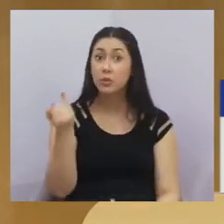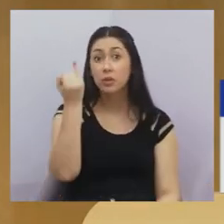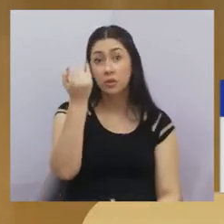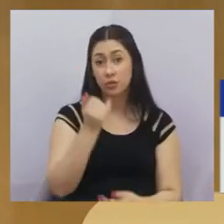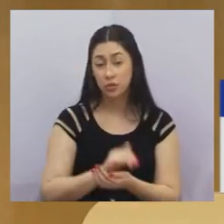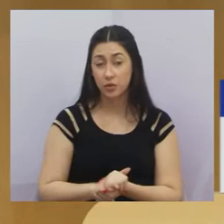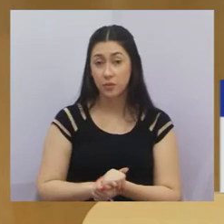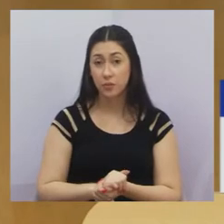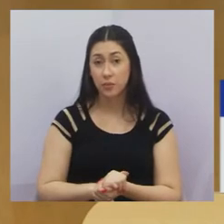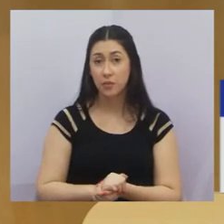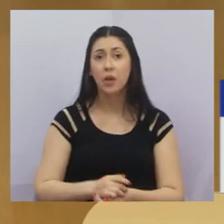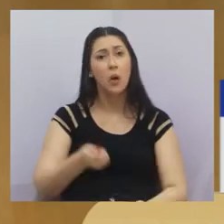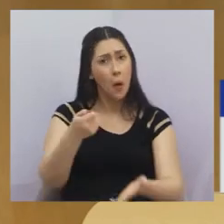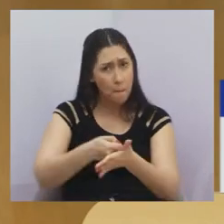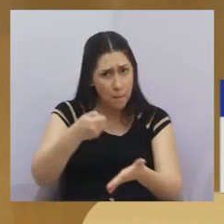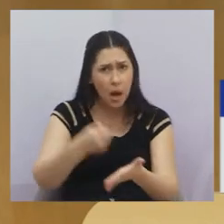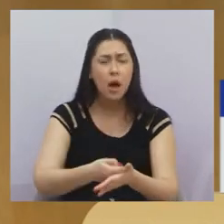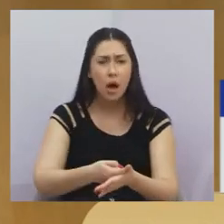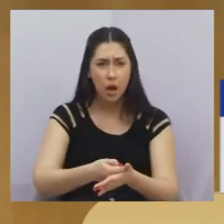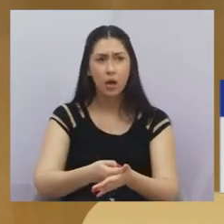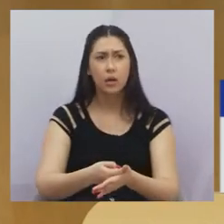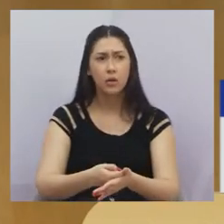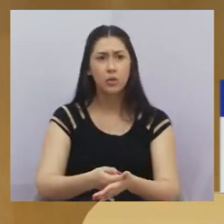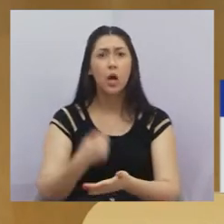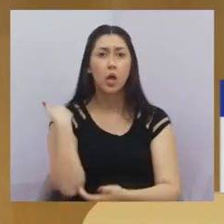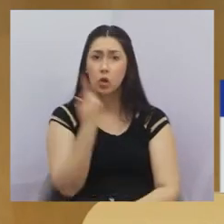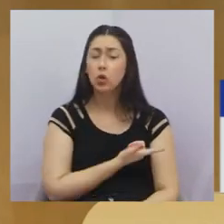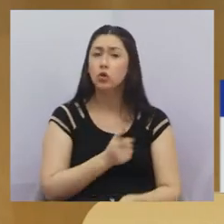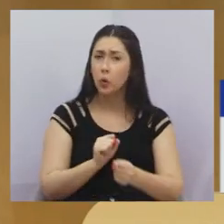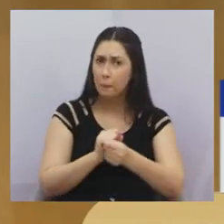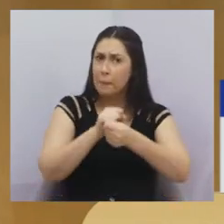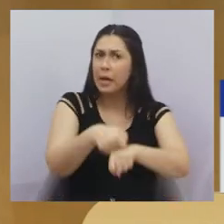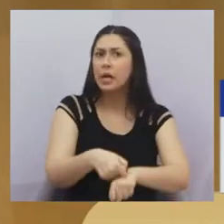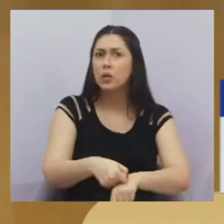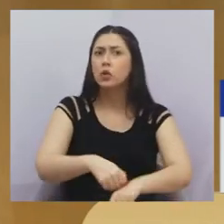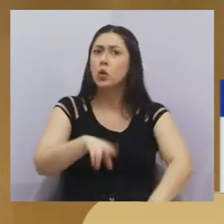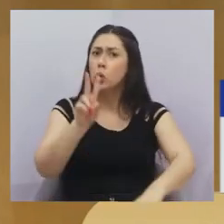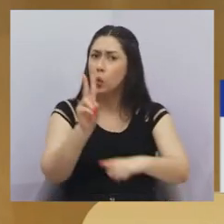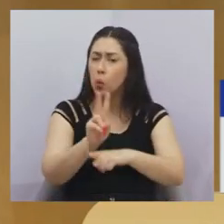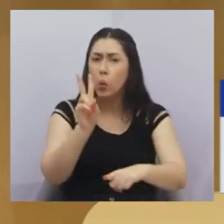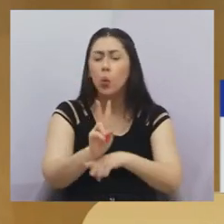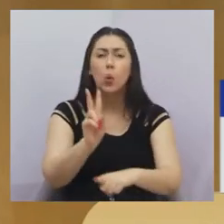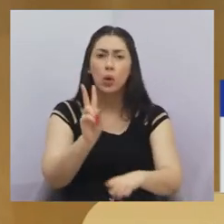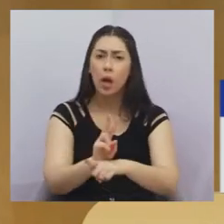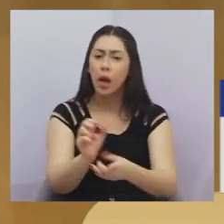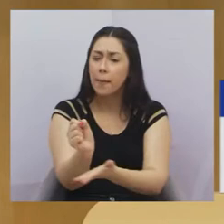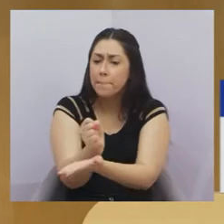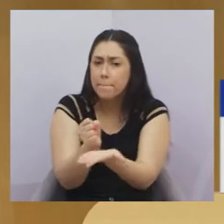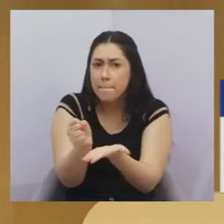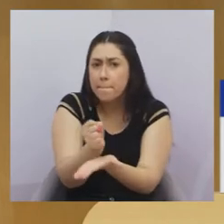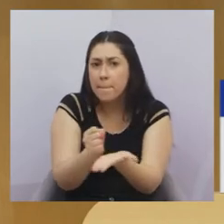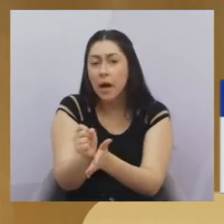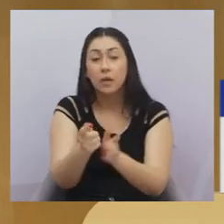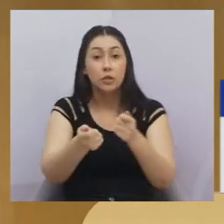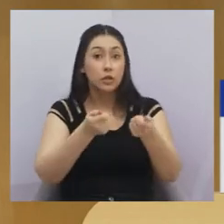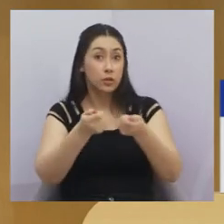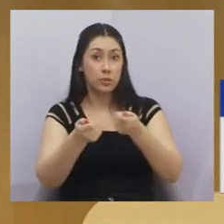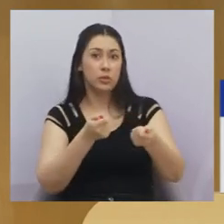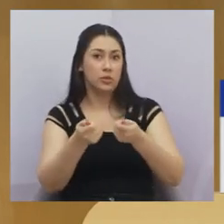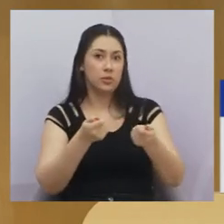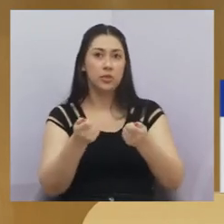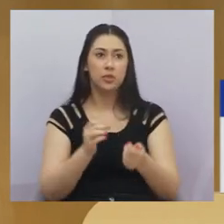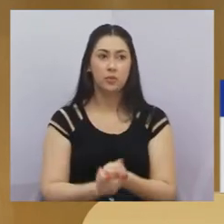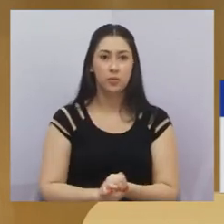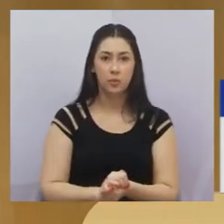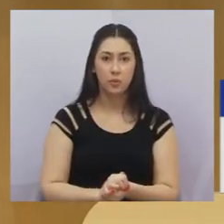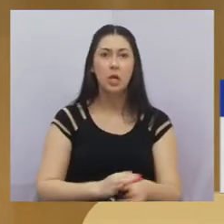E tem a obrigação de prezar, todos nós aqui temos a obrigação de prezar pelos princípios básicos da administração pública,